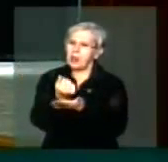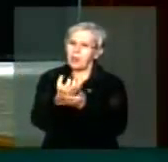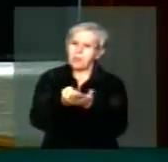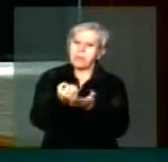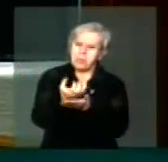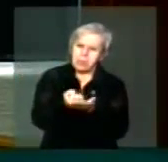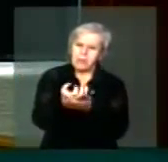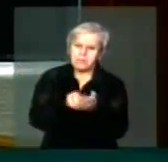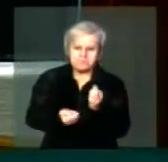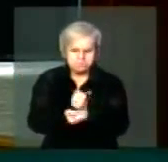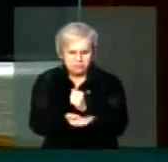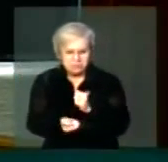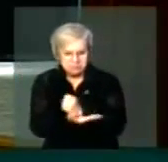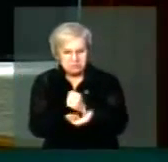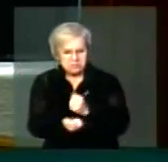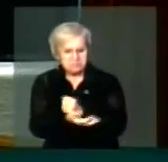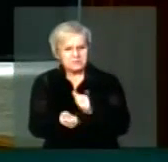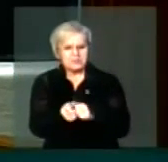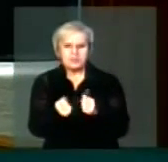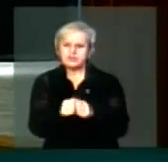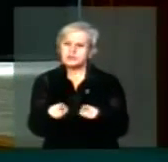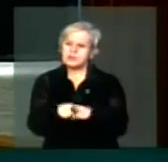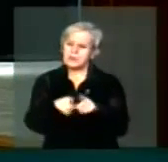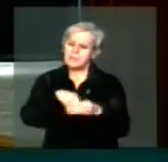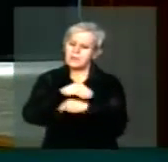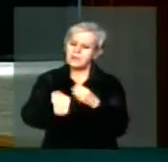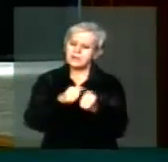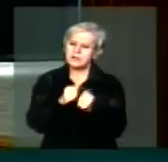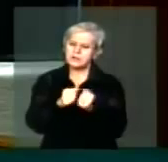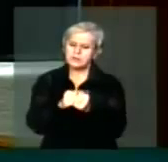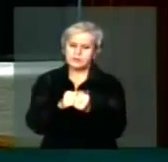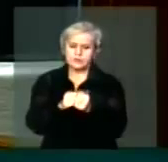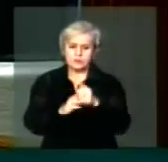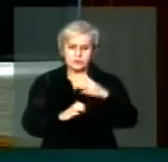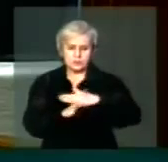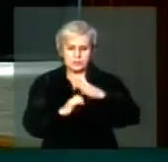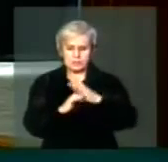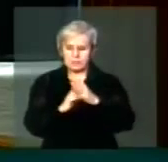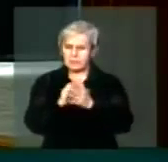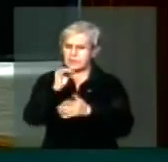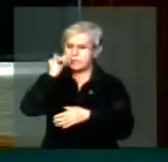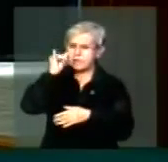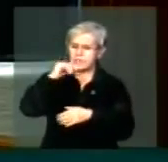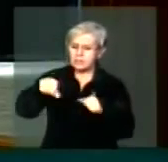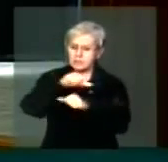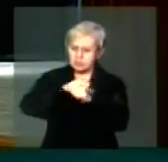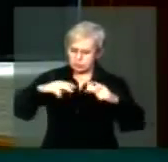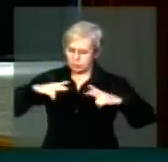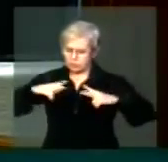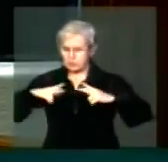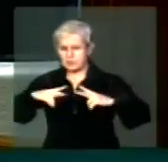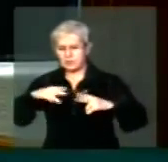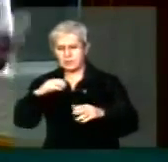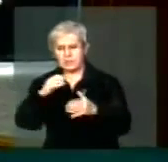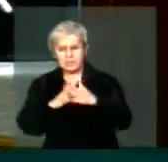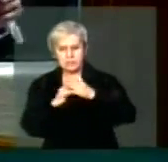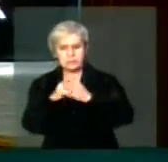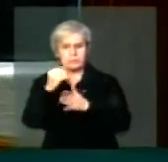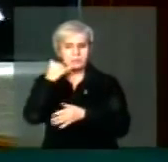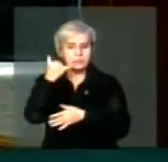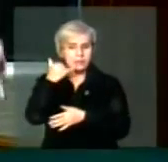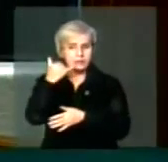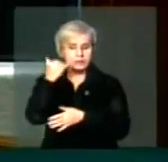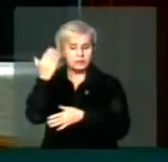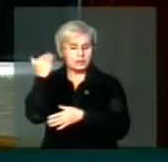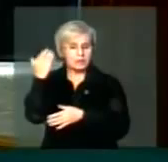corrupção, envolvendo a privatização de grandes companhias energéticas, de telefonias, porque